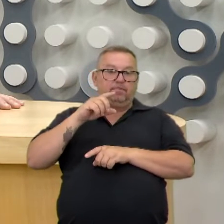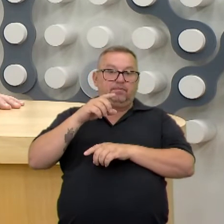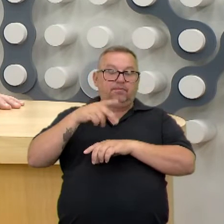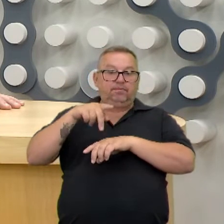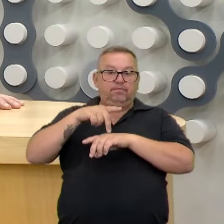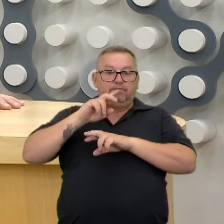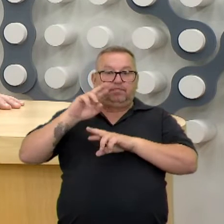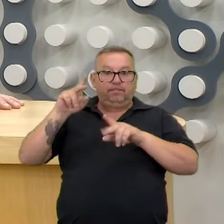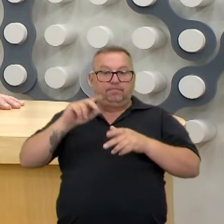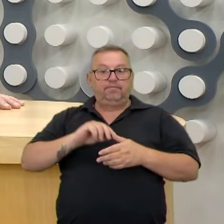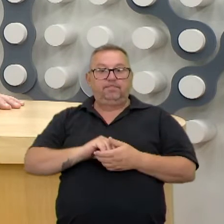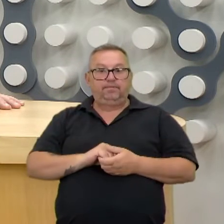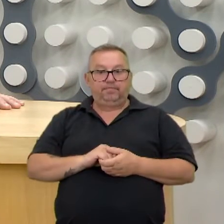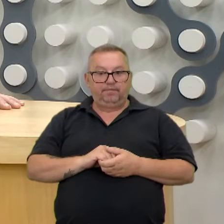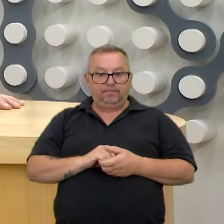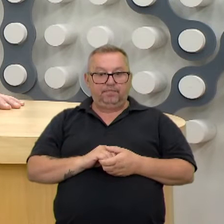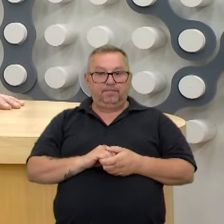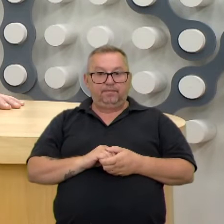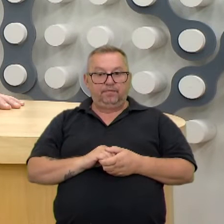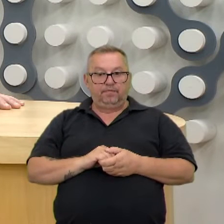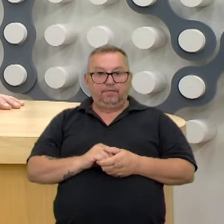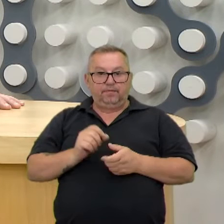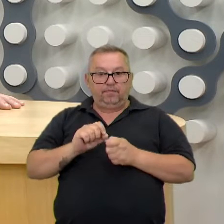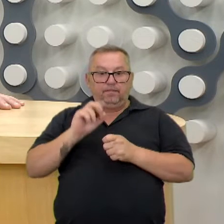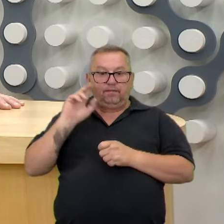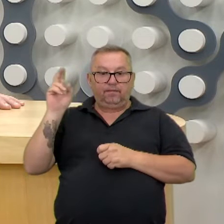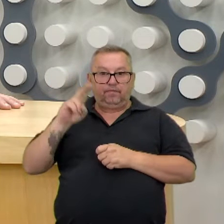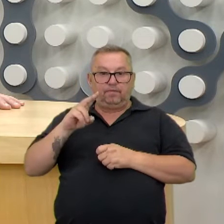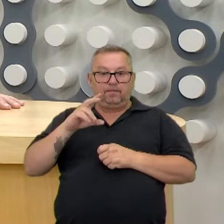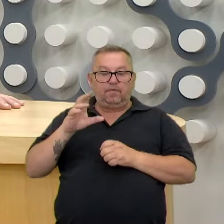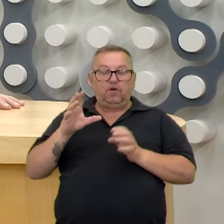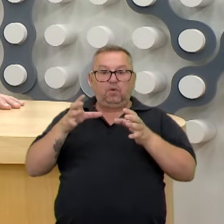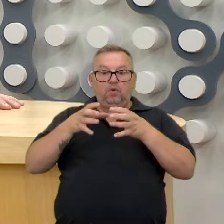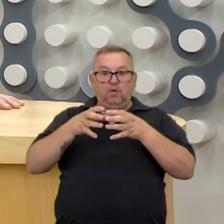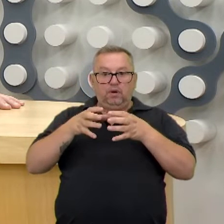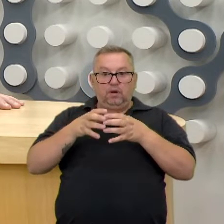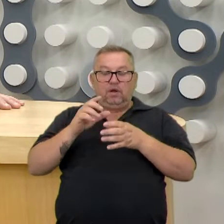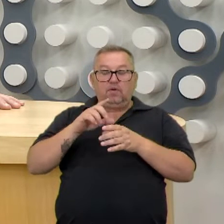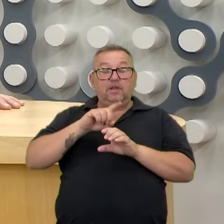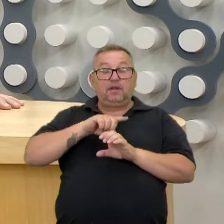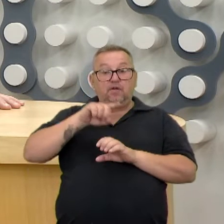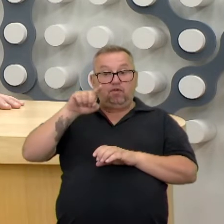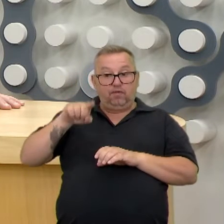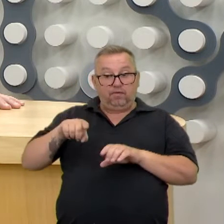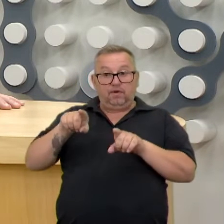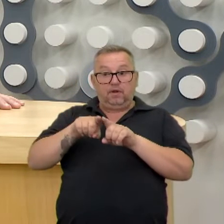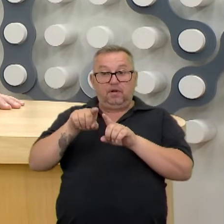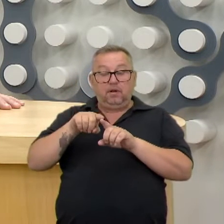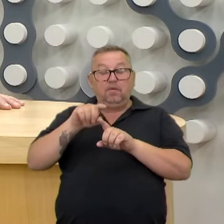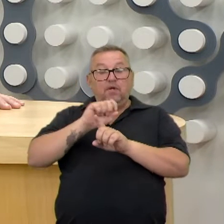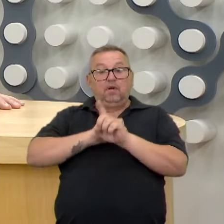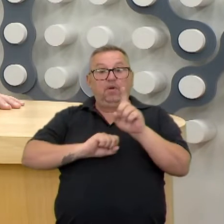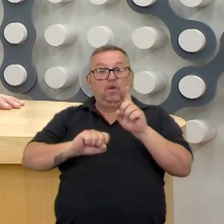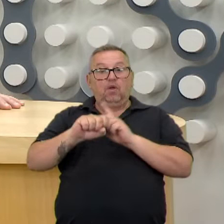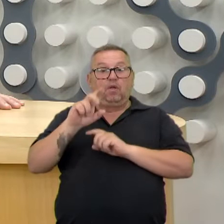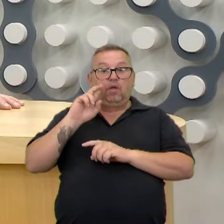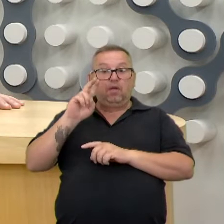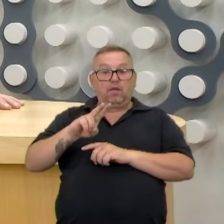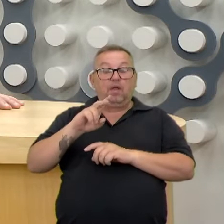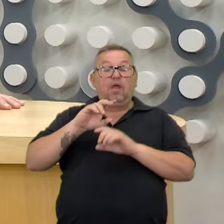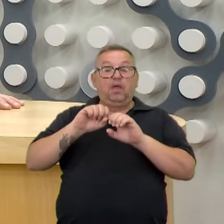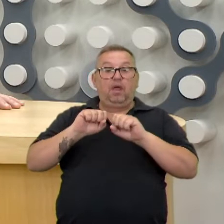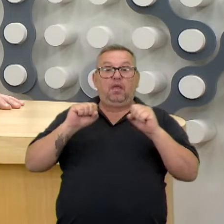certo? Estabelecer intercâmbio entre a comunidade científica e a sociedade através da participação em